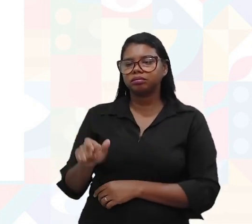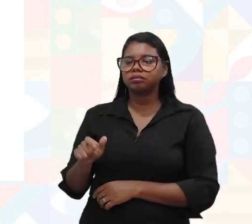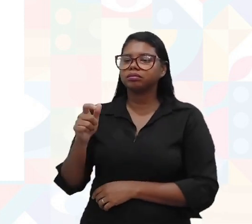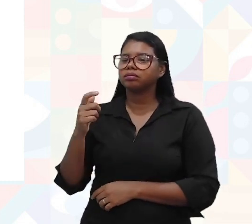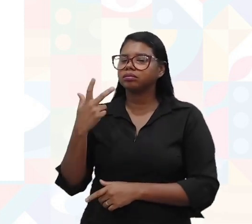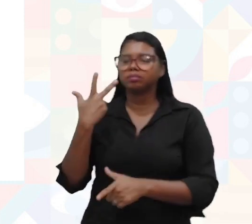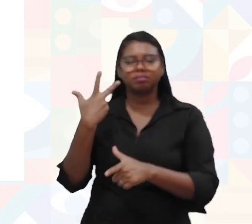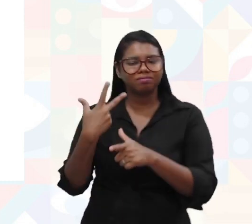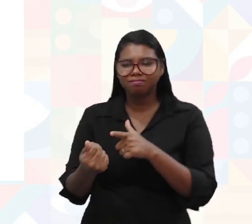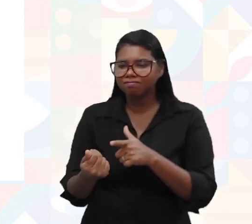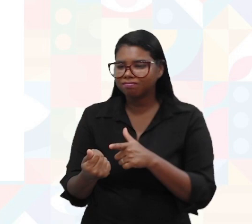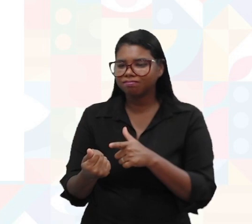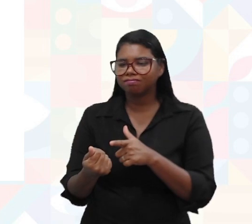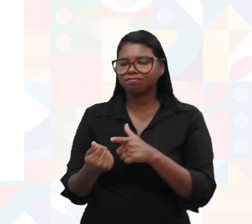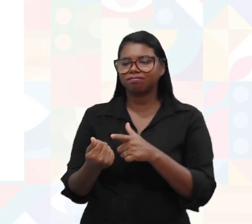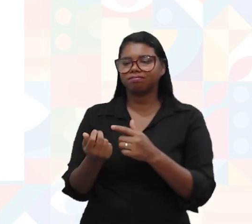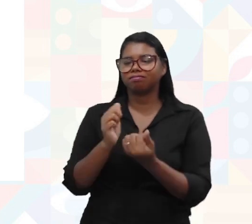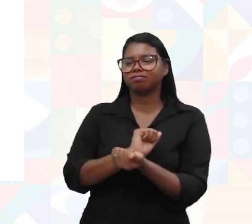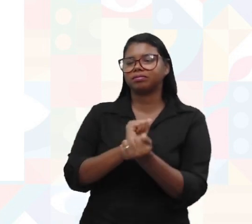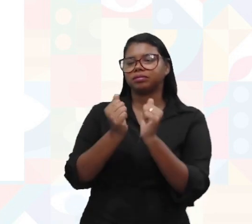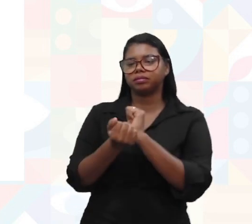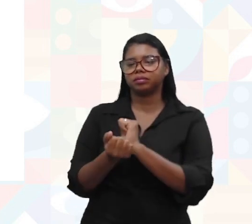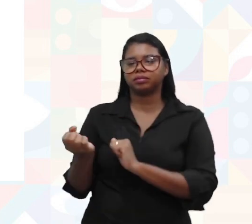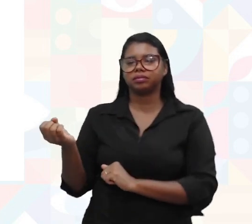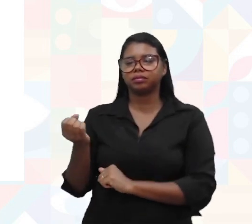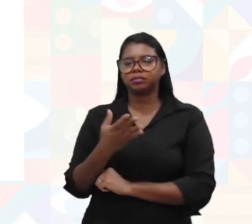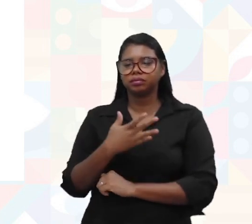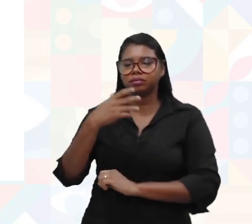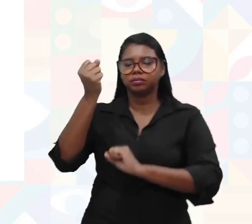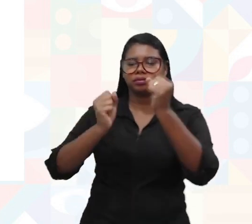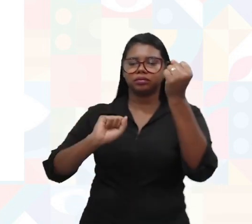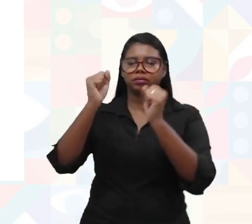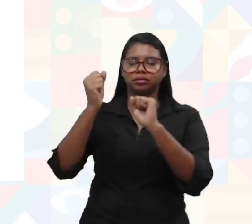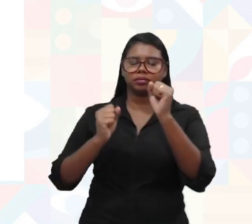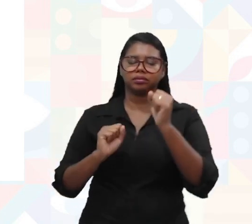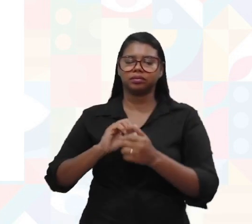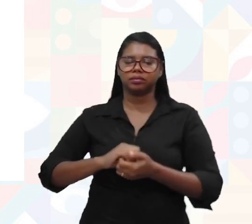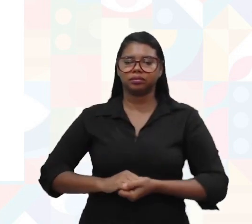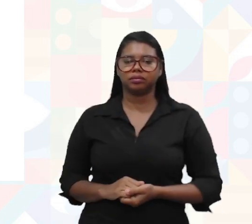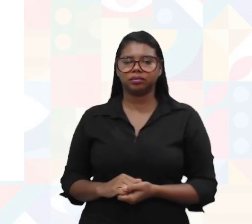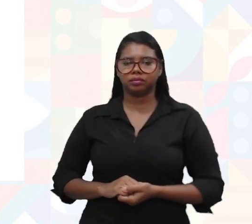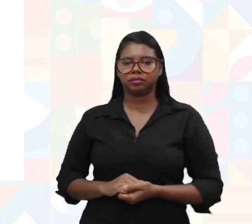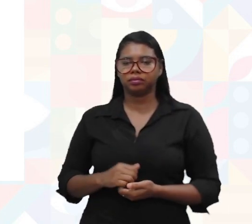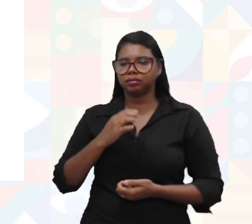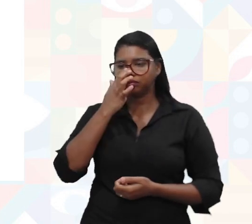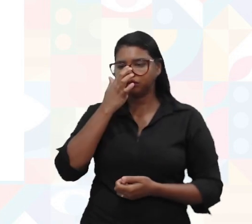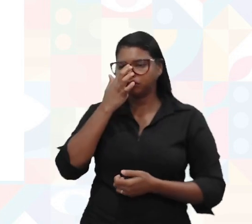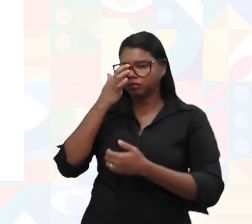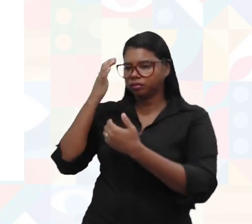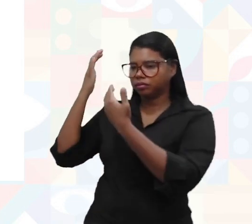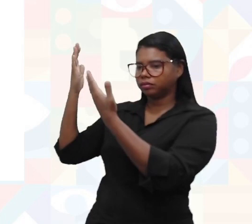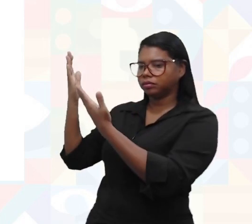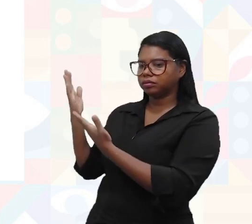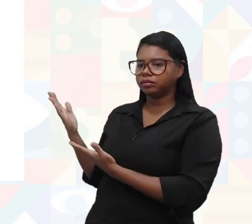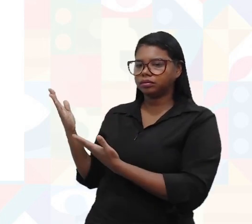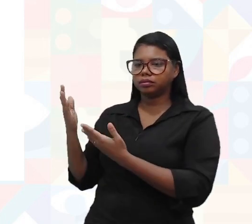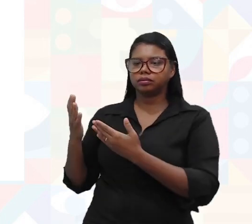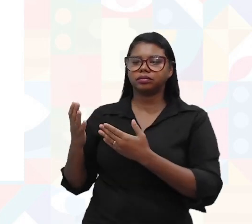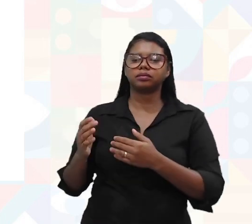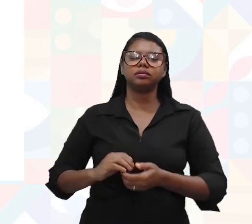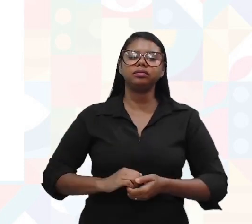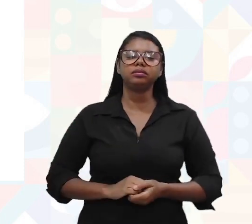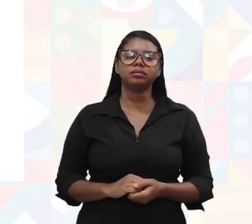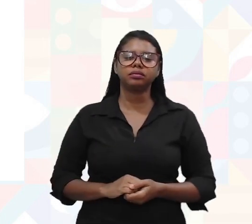conseguiu se adaptar aos novos tempos da industrialização. Né? Então a gente tem um dos movimentos mais